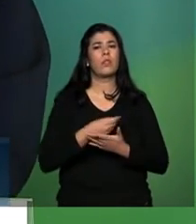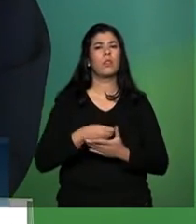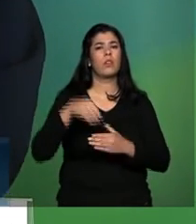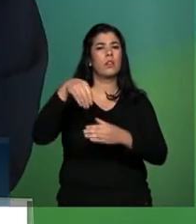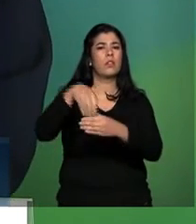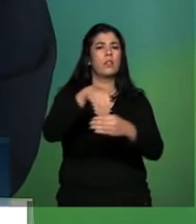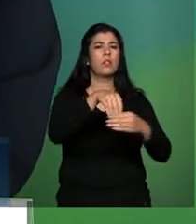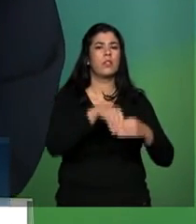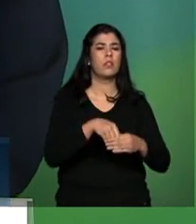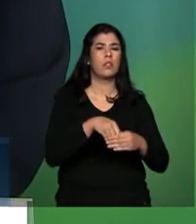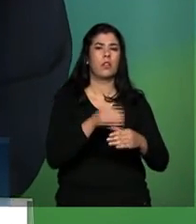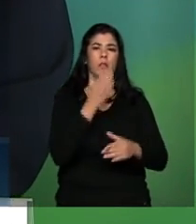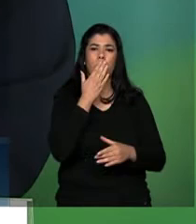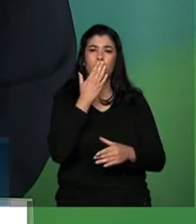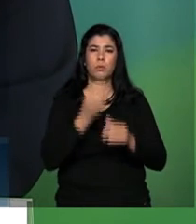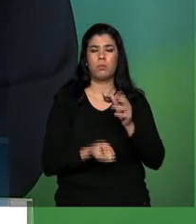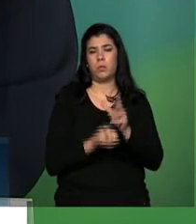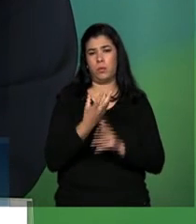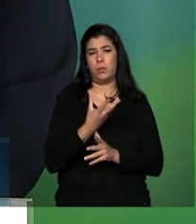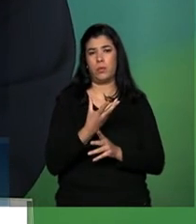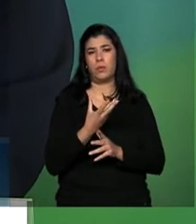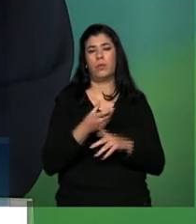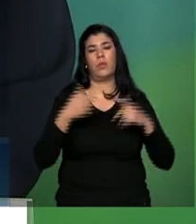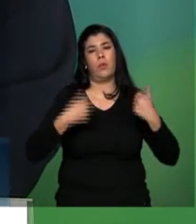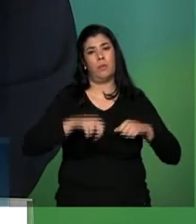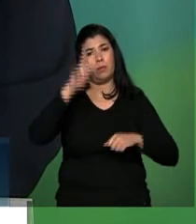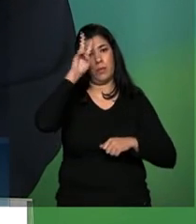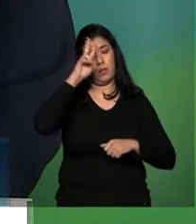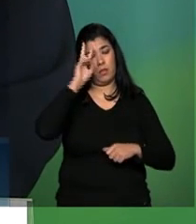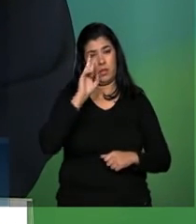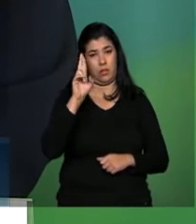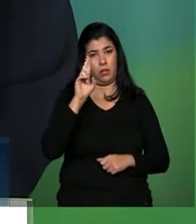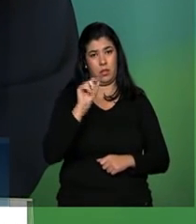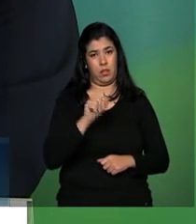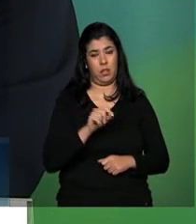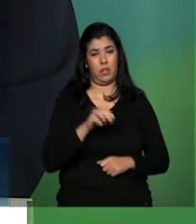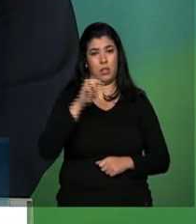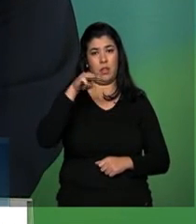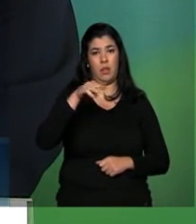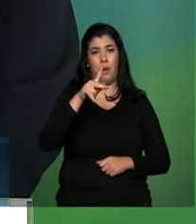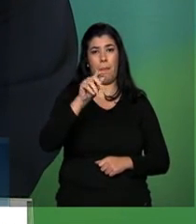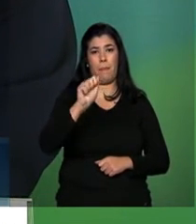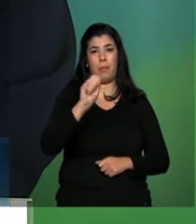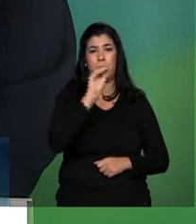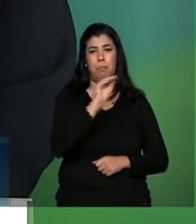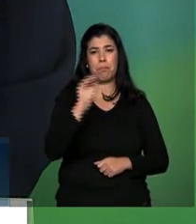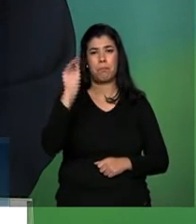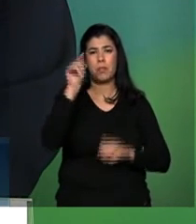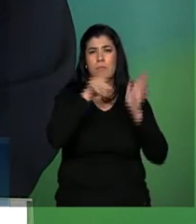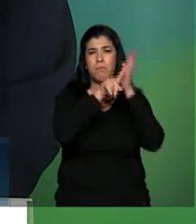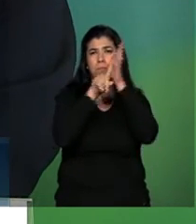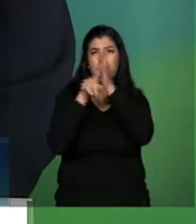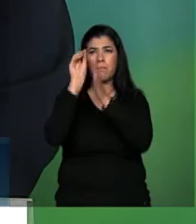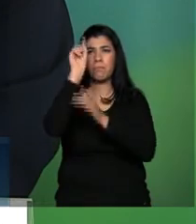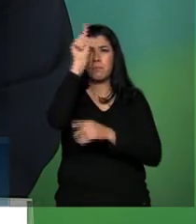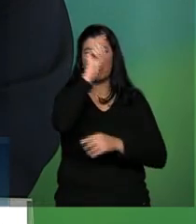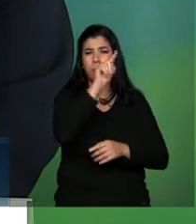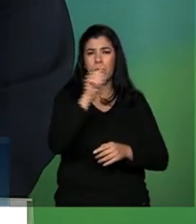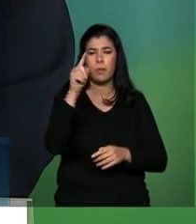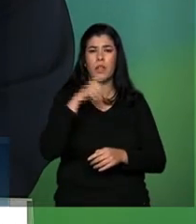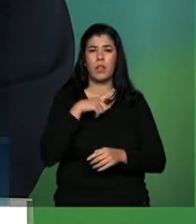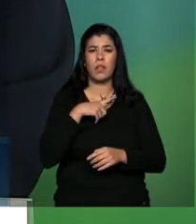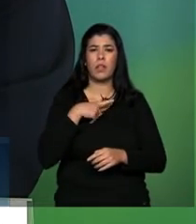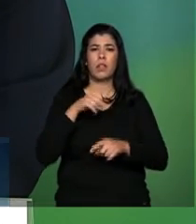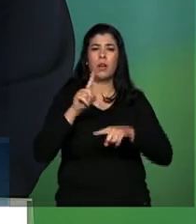mercados. Eu quero sublinhar aqui esse mapa estratégico que está sendo feito, que é uma ferramenta de